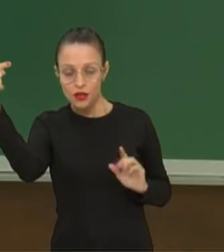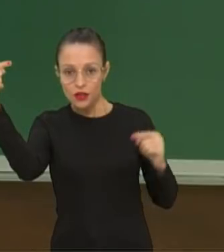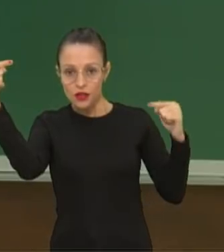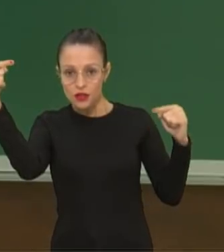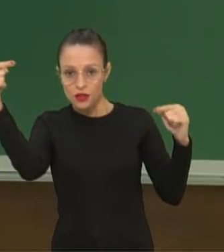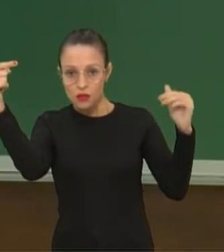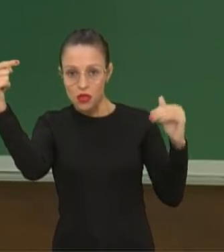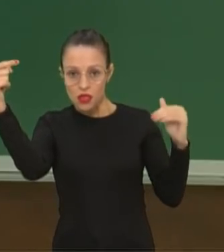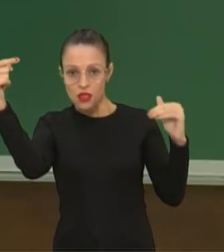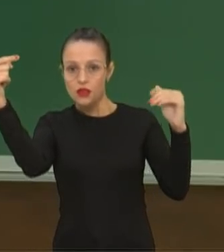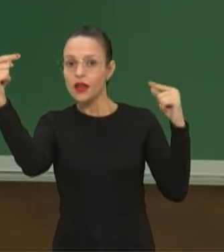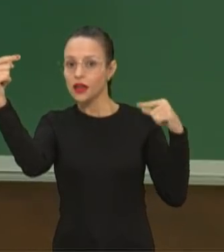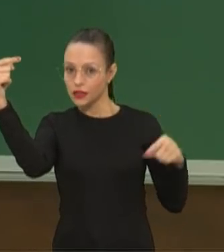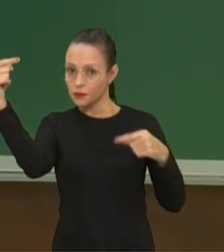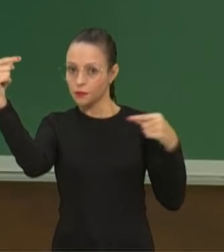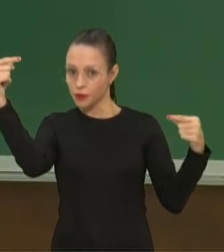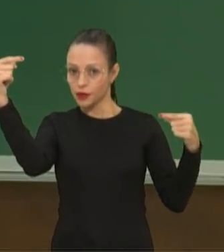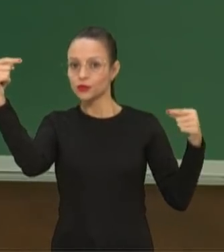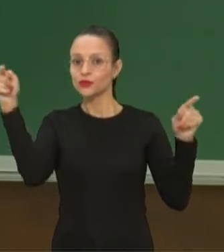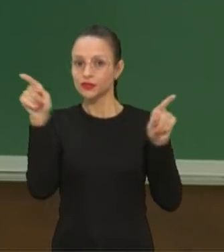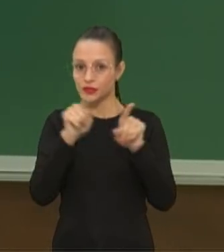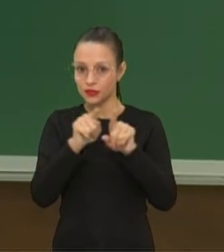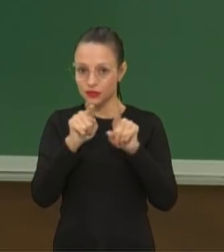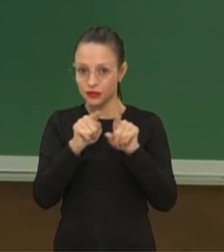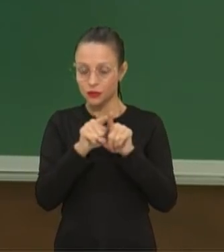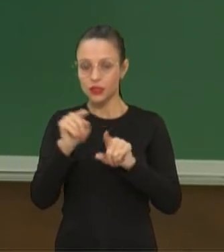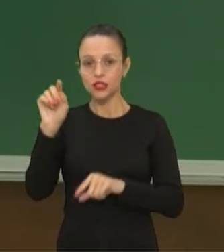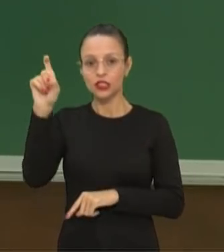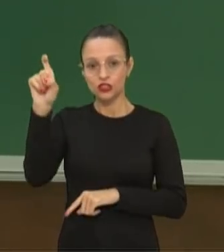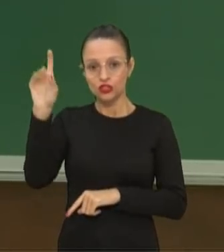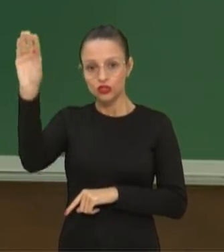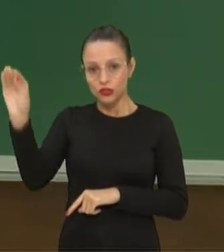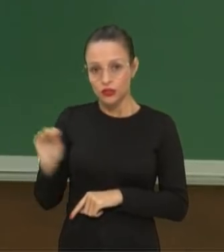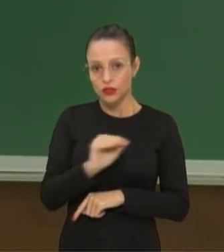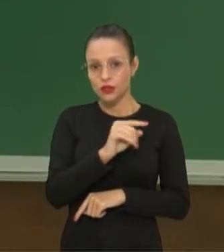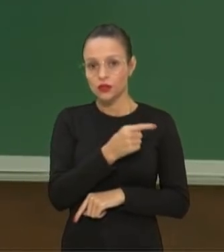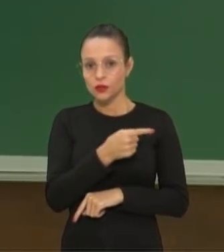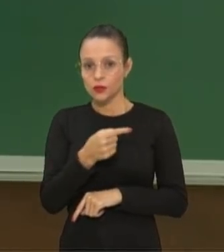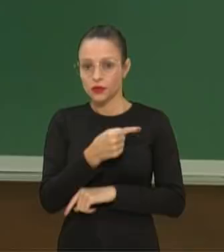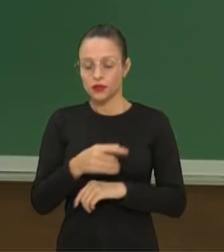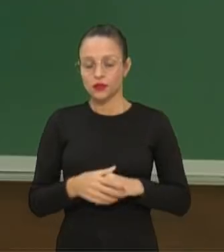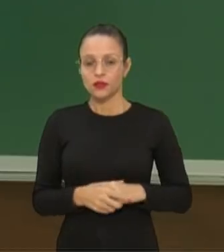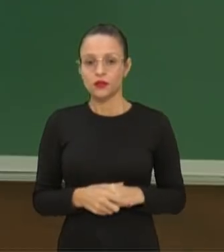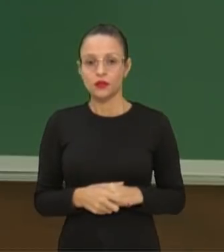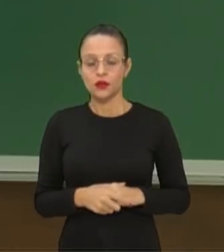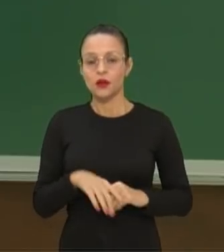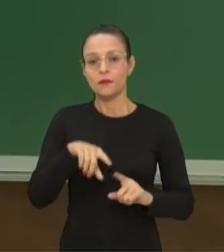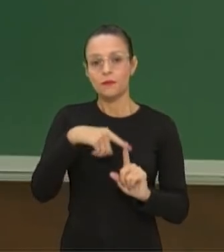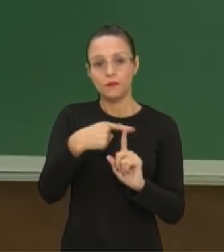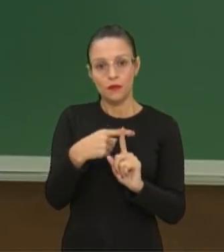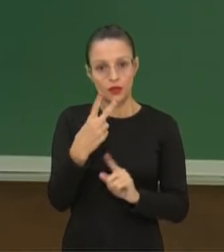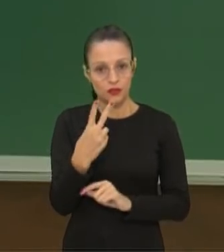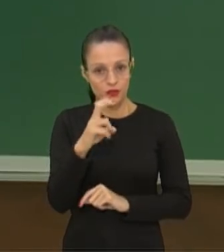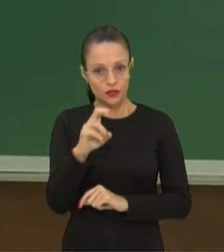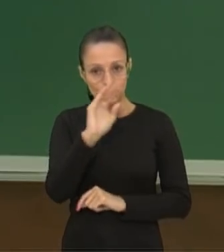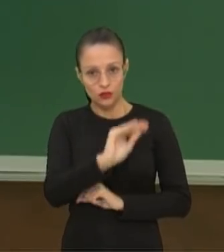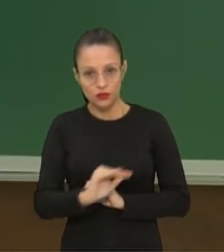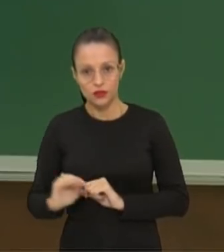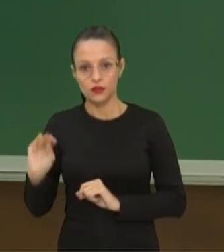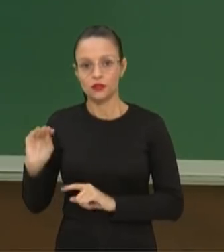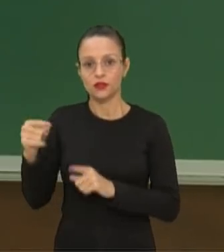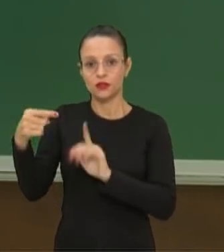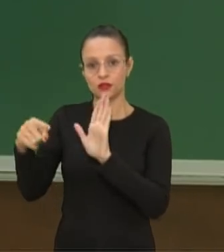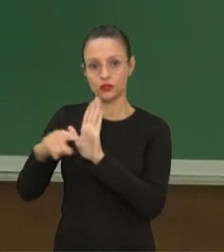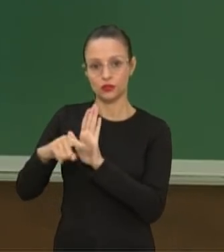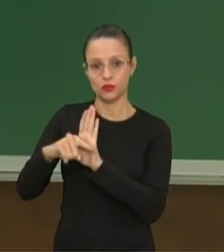desequilibrar a minha equação, eu tenho que subtrair do outro lado também. Então, esse x vai vir subtraindo. O mais 25 vai para o outro lado, subtraindo.